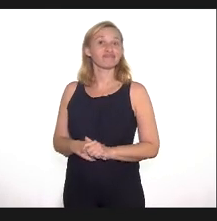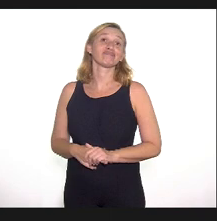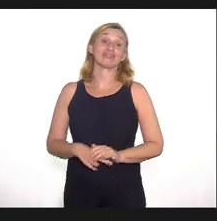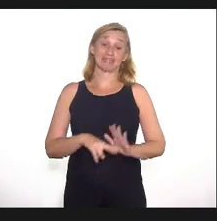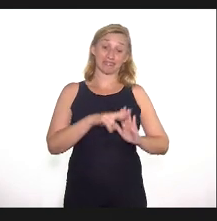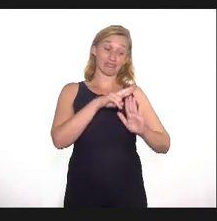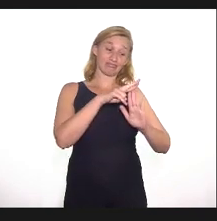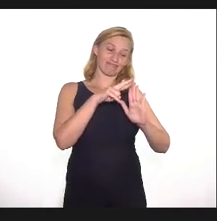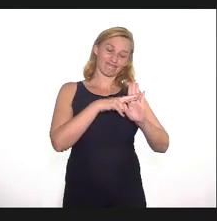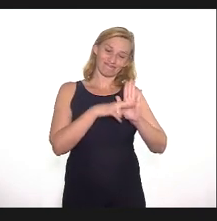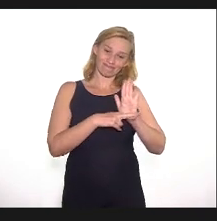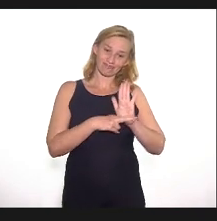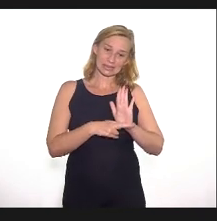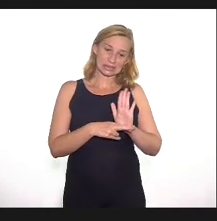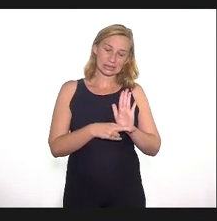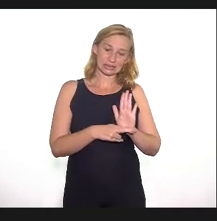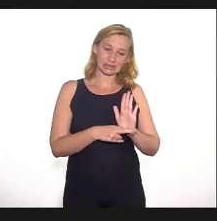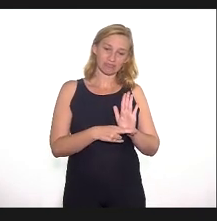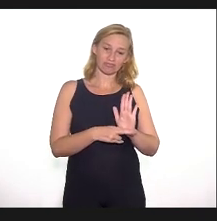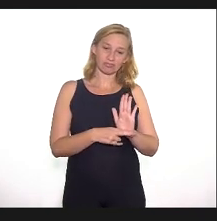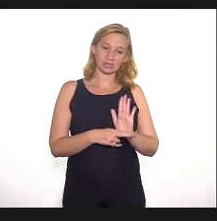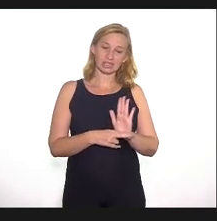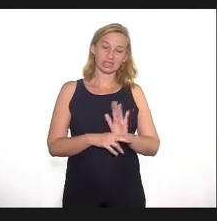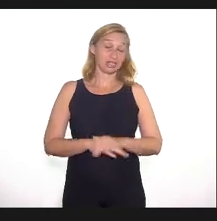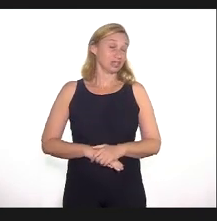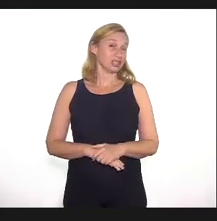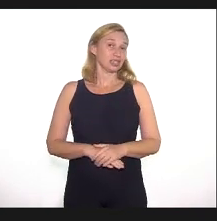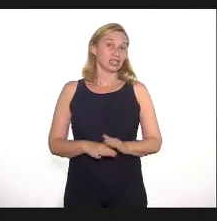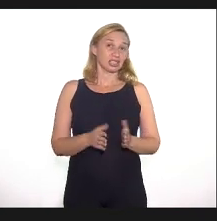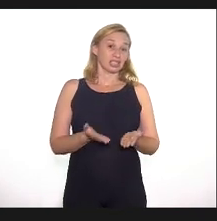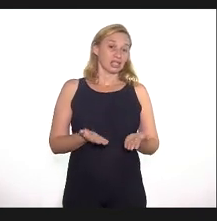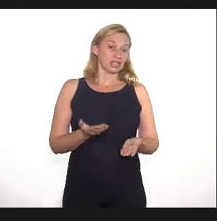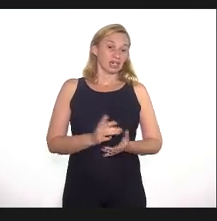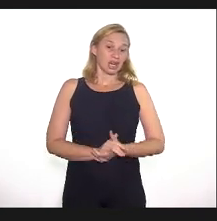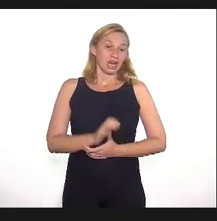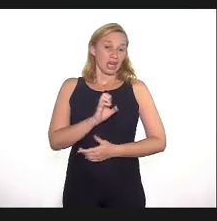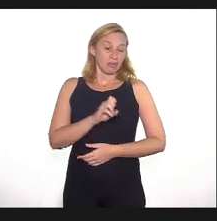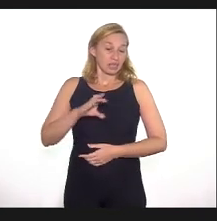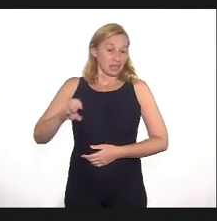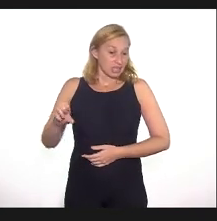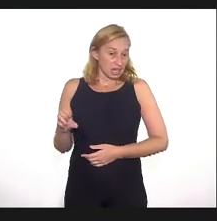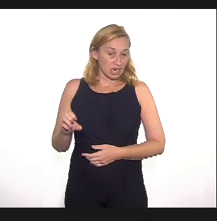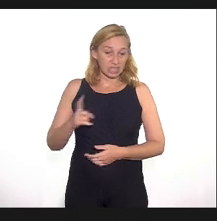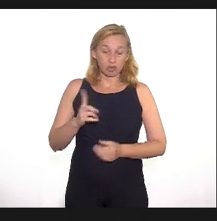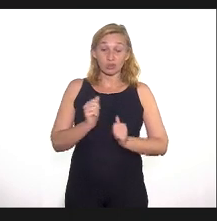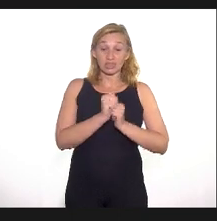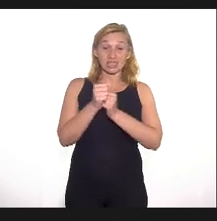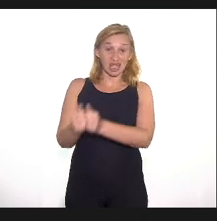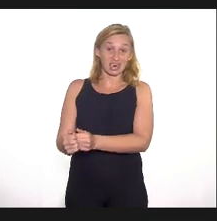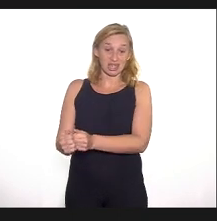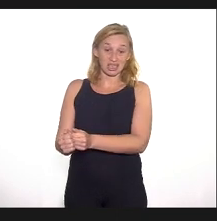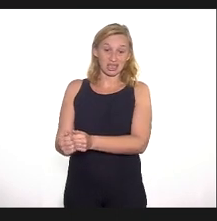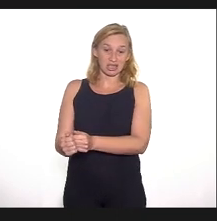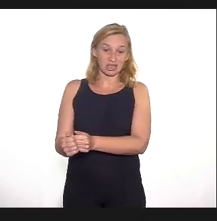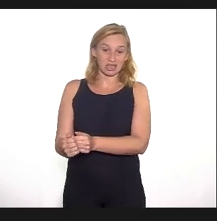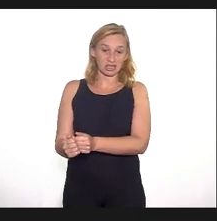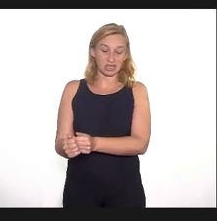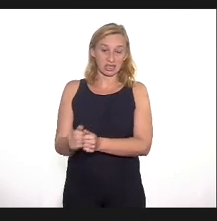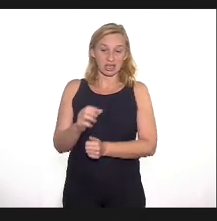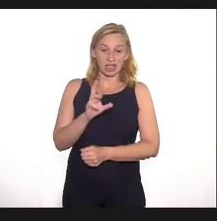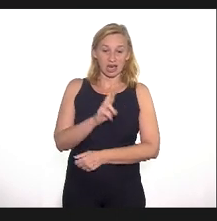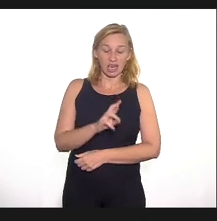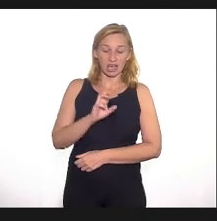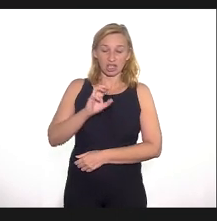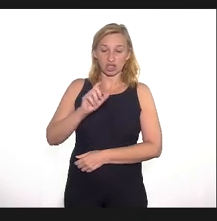seletista ele fica híbrido, que a EBSER ela não segue nem o regime